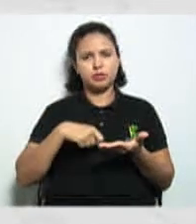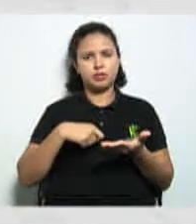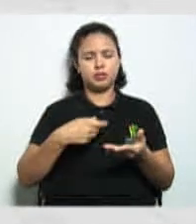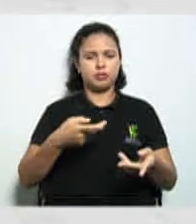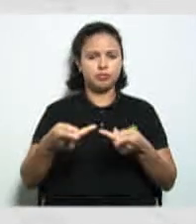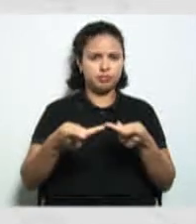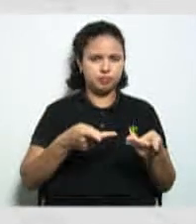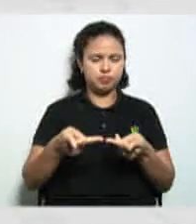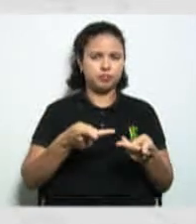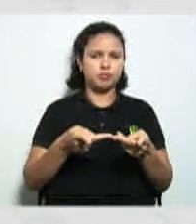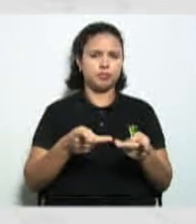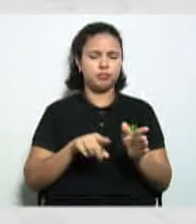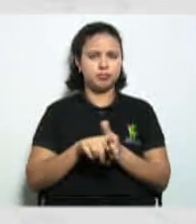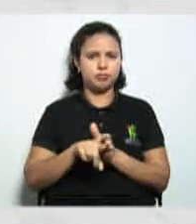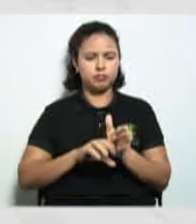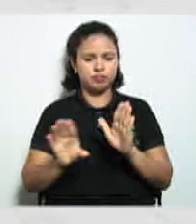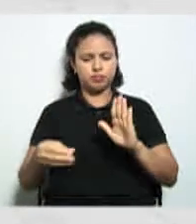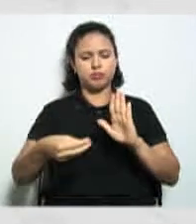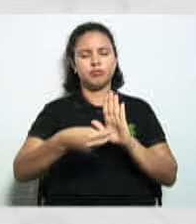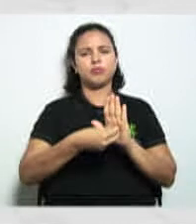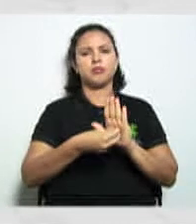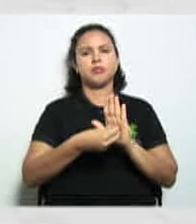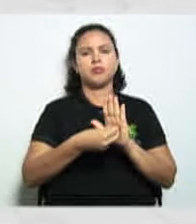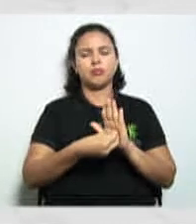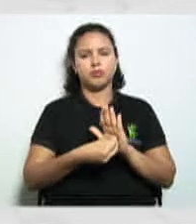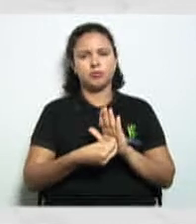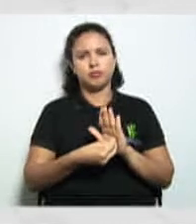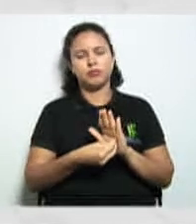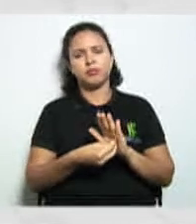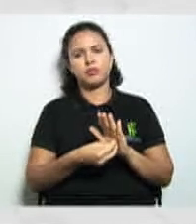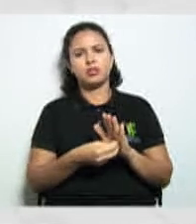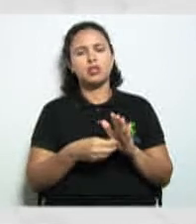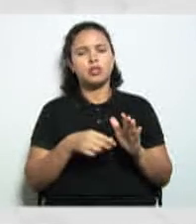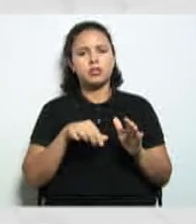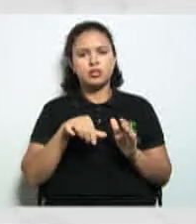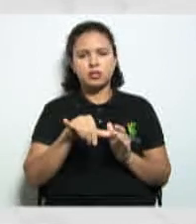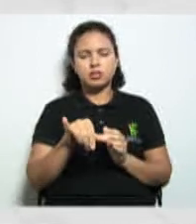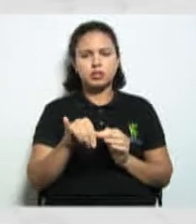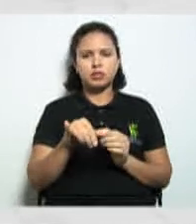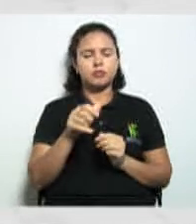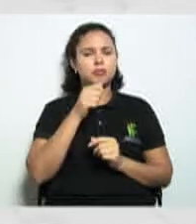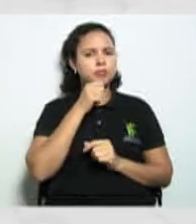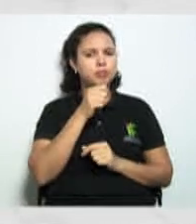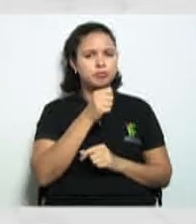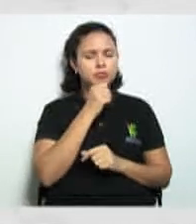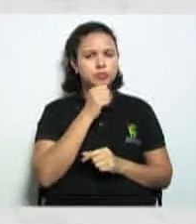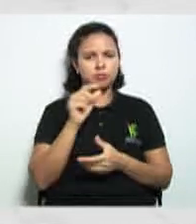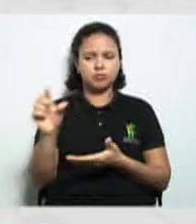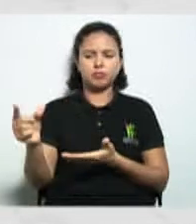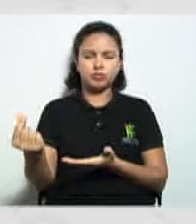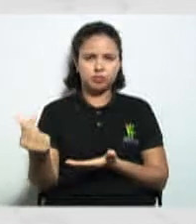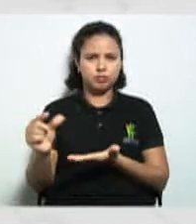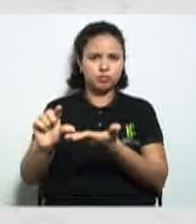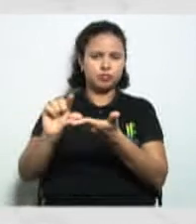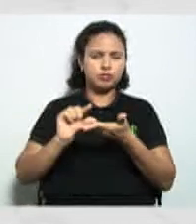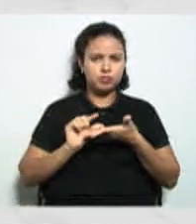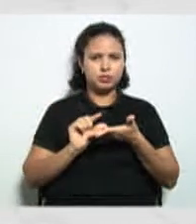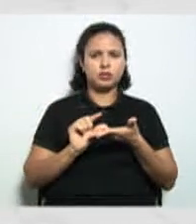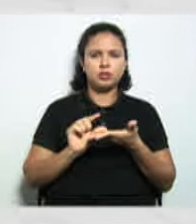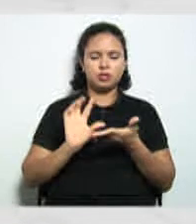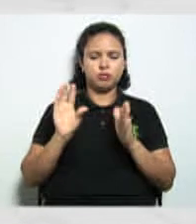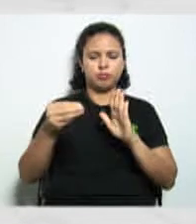Mas se ele é próprio, eu posso colocar só, né, recurso próprio, e não precisa eu detalhar, fazer